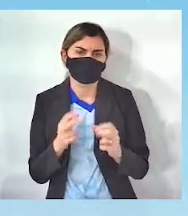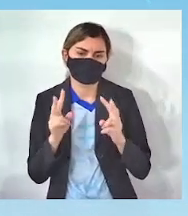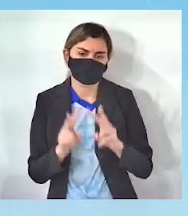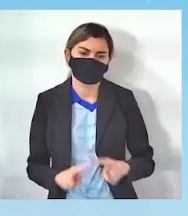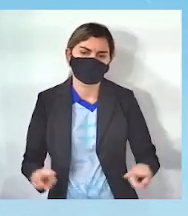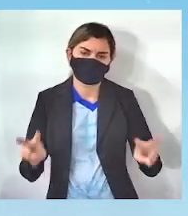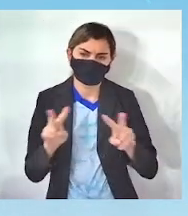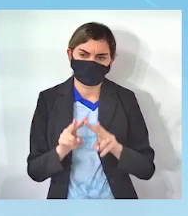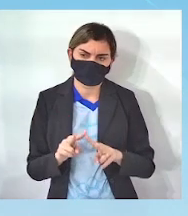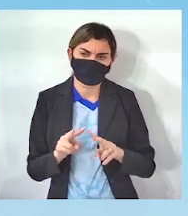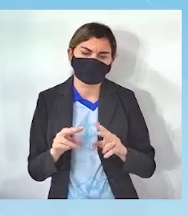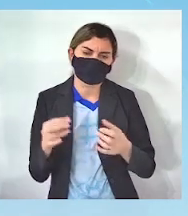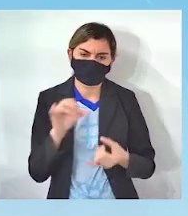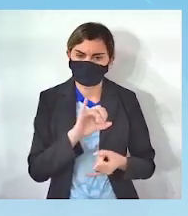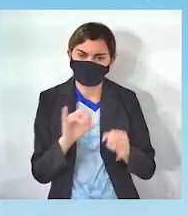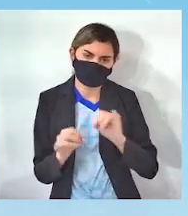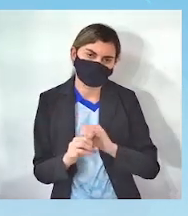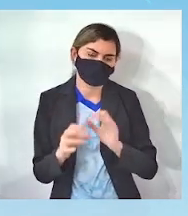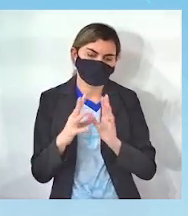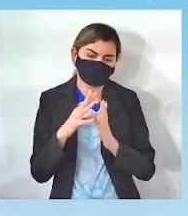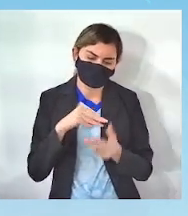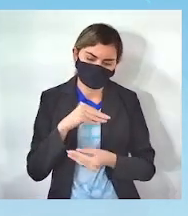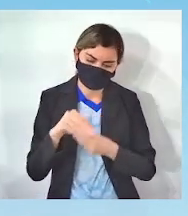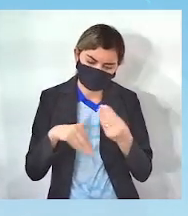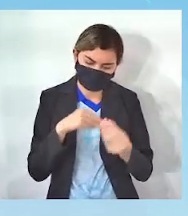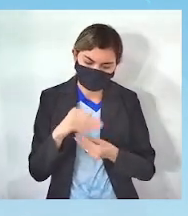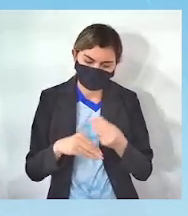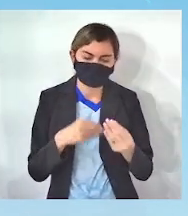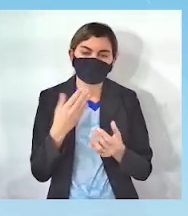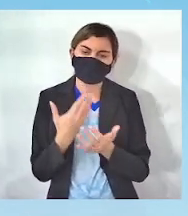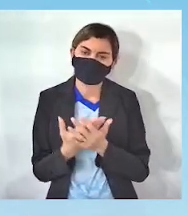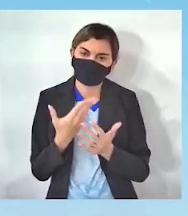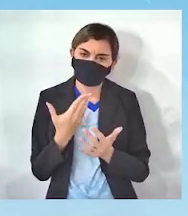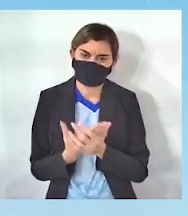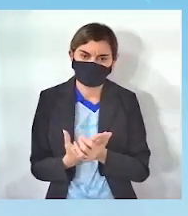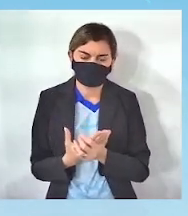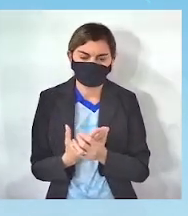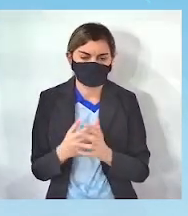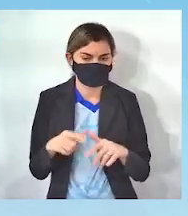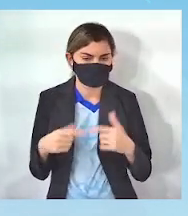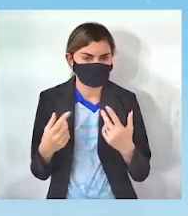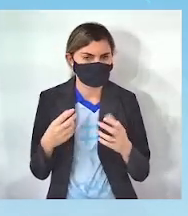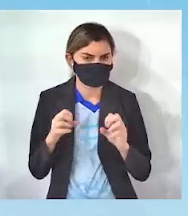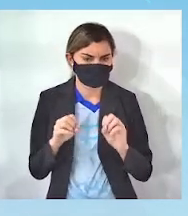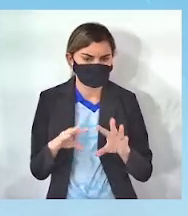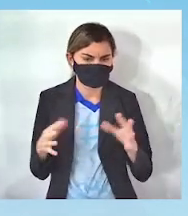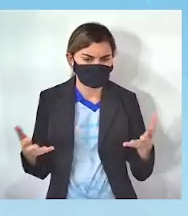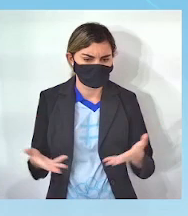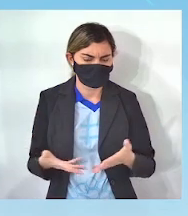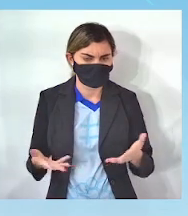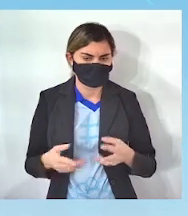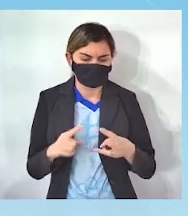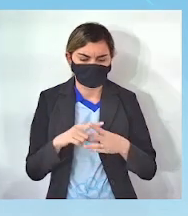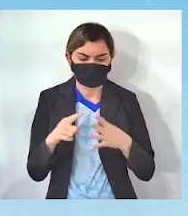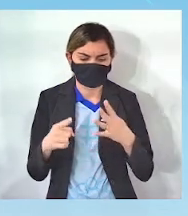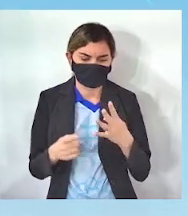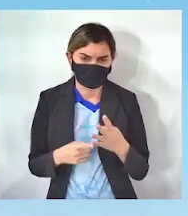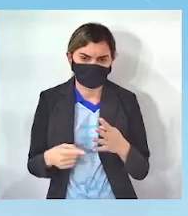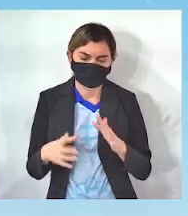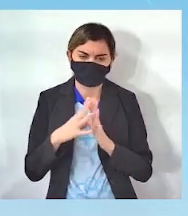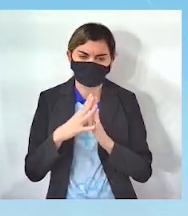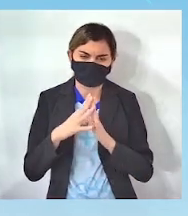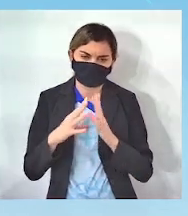dos químicos sobre as substâncias que eles estudavam, né? Então, na aula de hoje vamos falar sobre 4